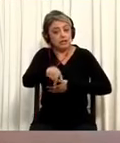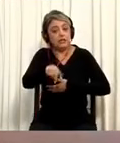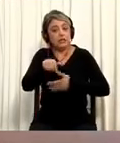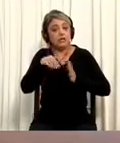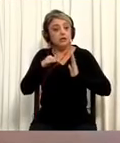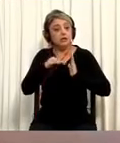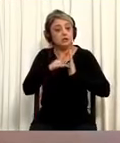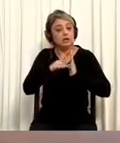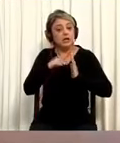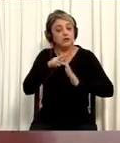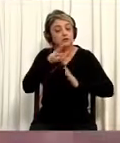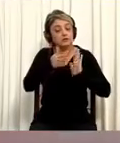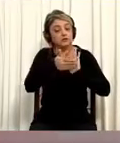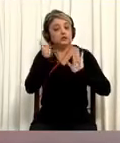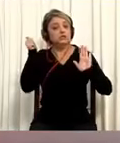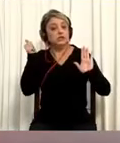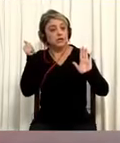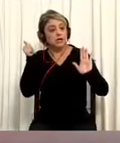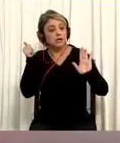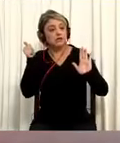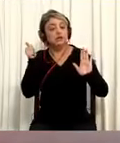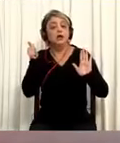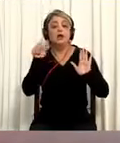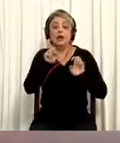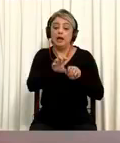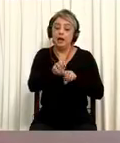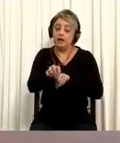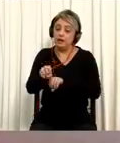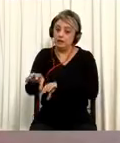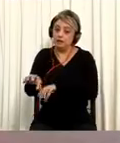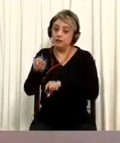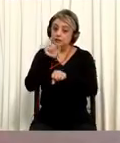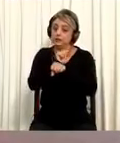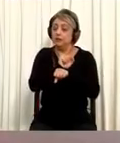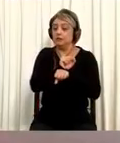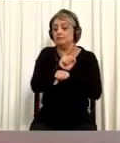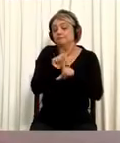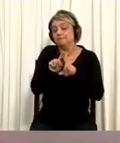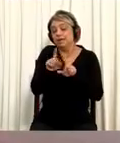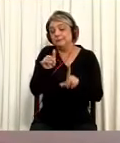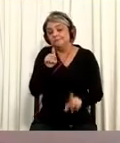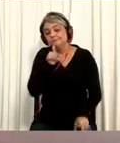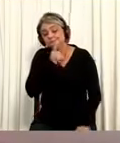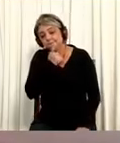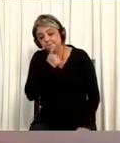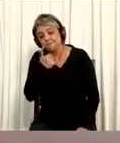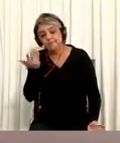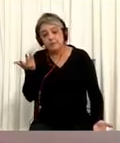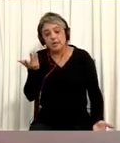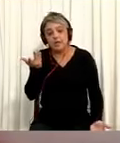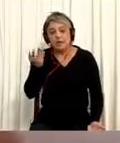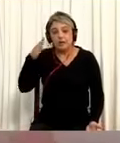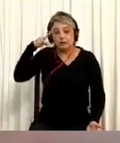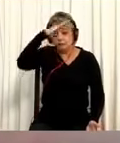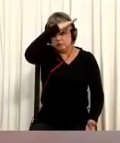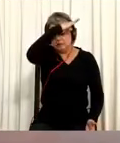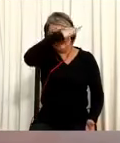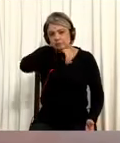gente fosse retirado, que se retirasse a educação da questão do congelamento, mas infelizmente, né, o desgoverno